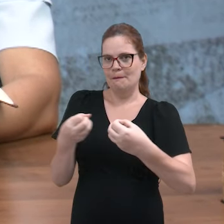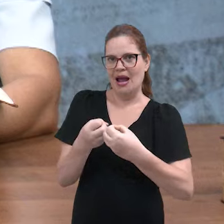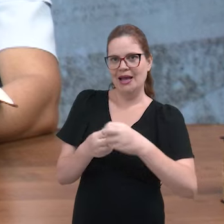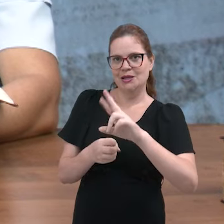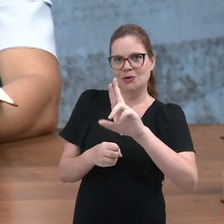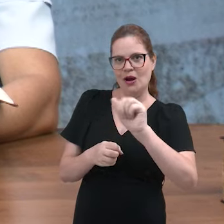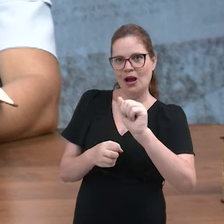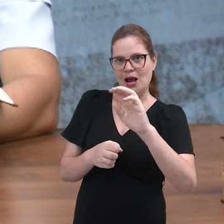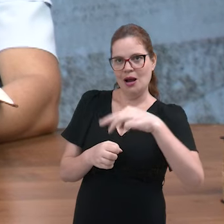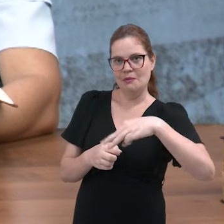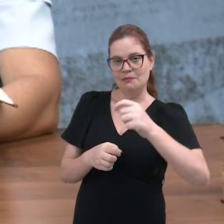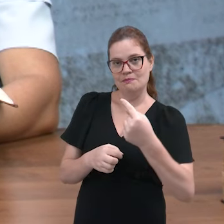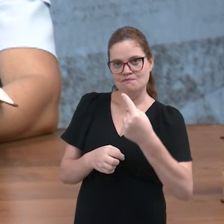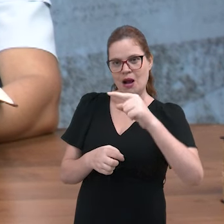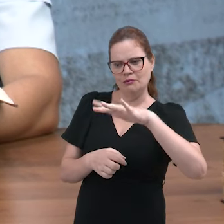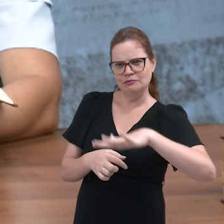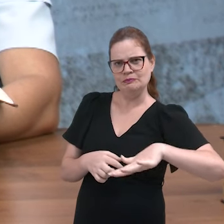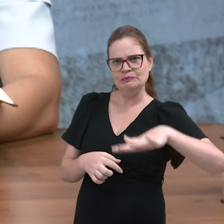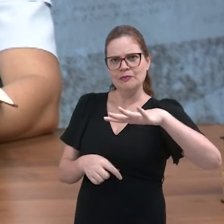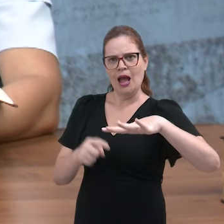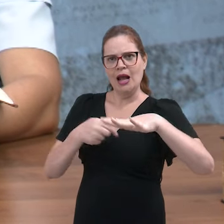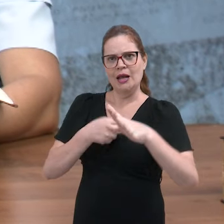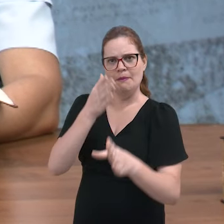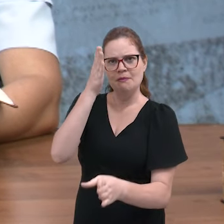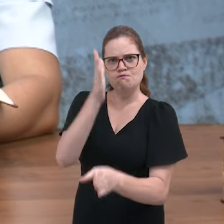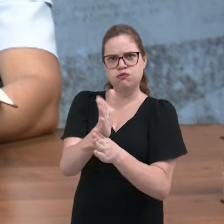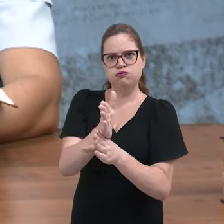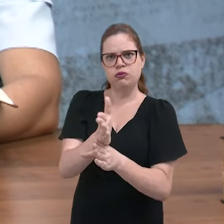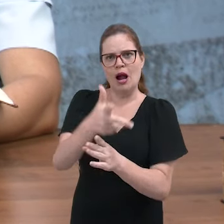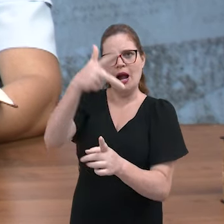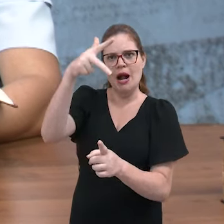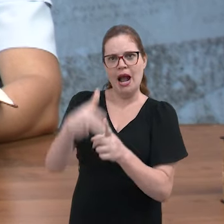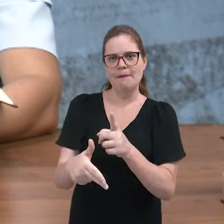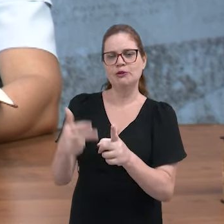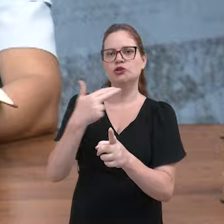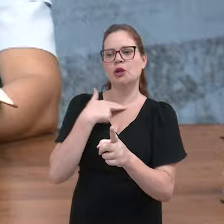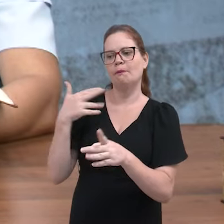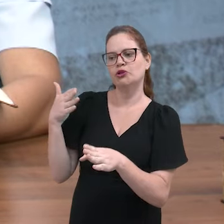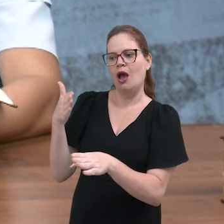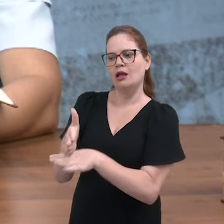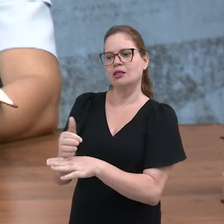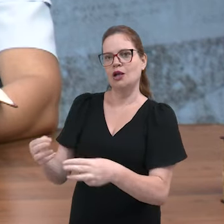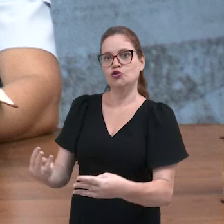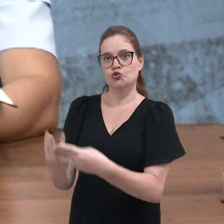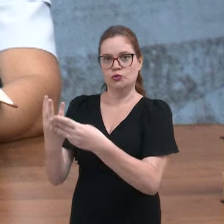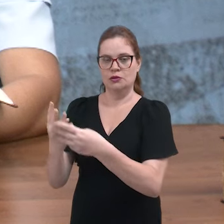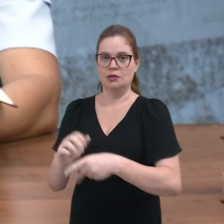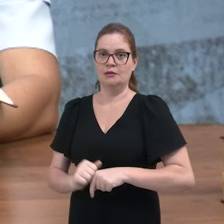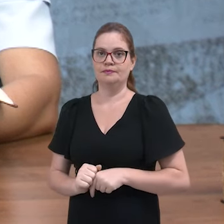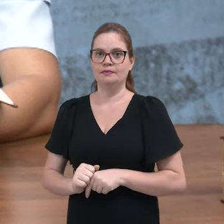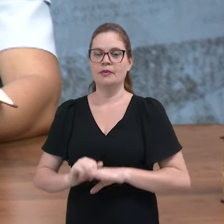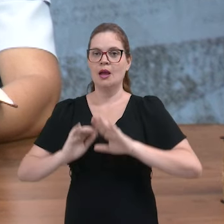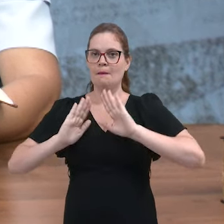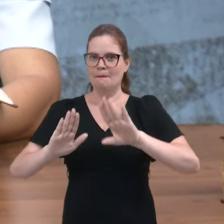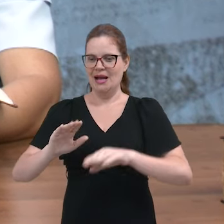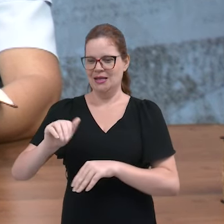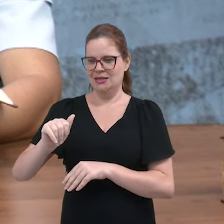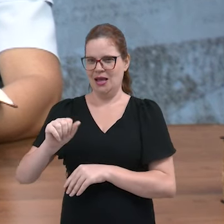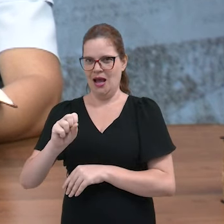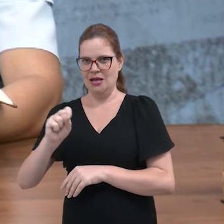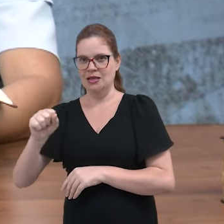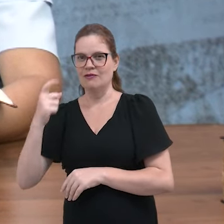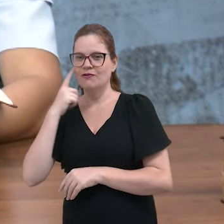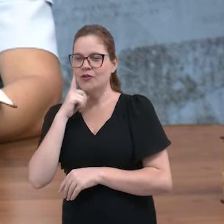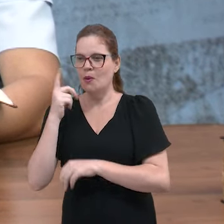rei de Judá. Então Asa tomou toda a prata e ouro que ficara nos tesouros da casa